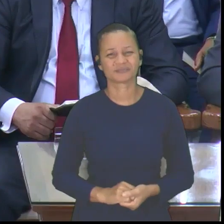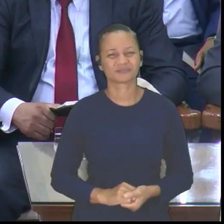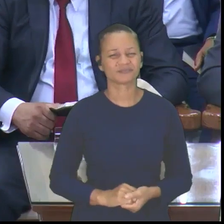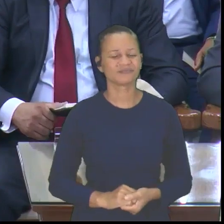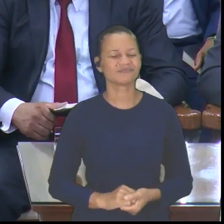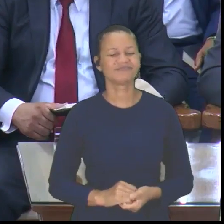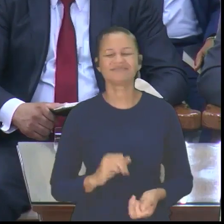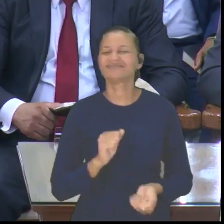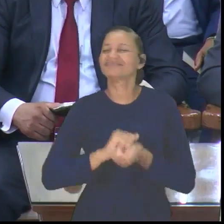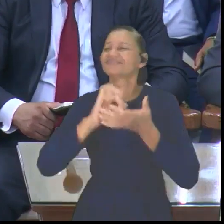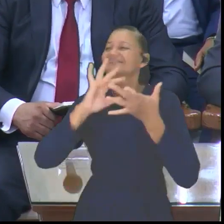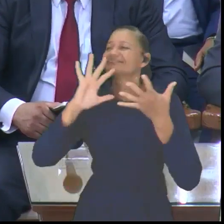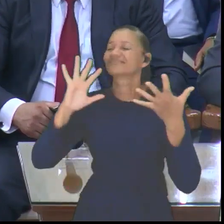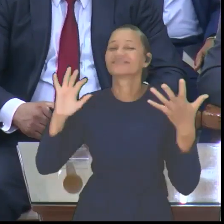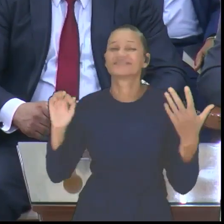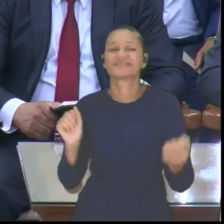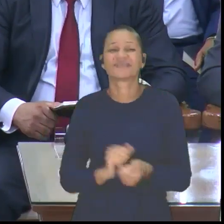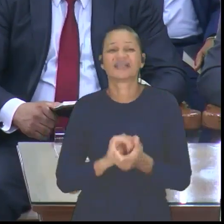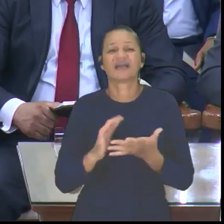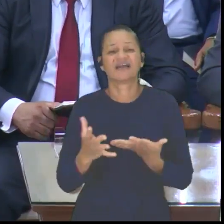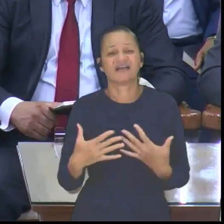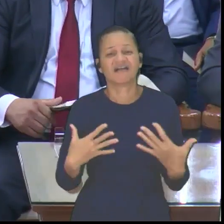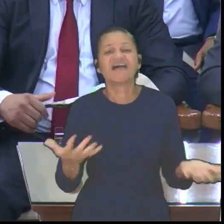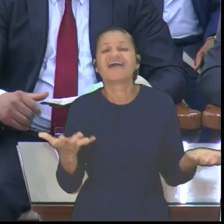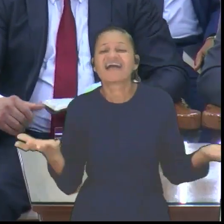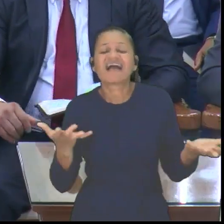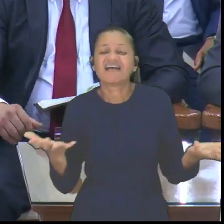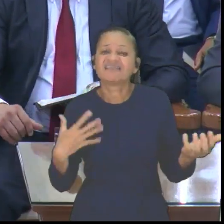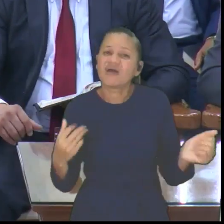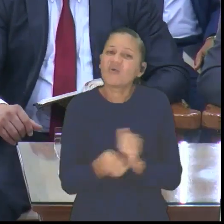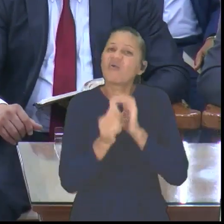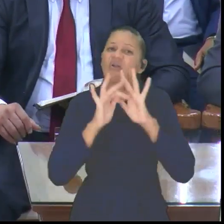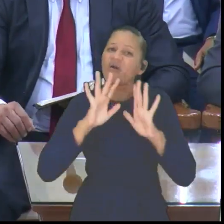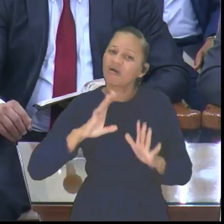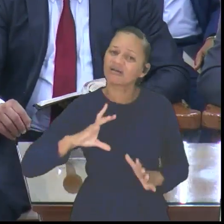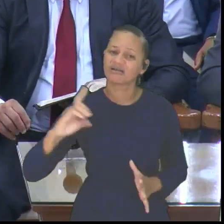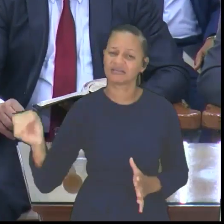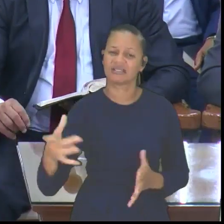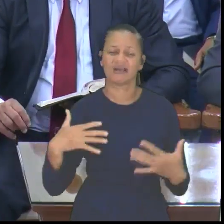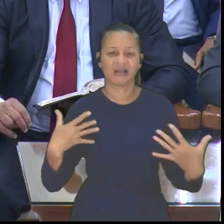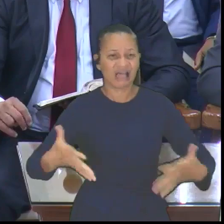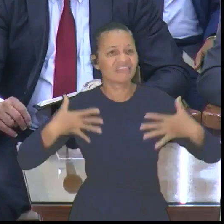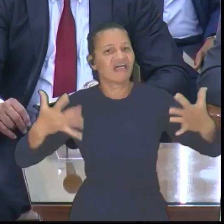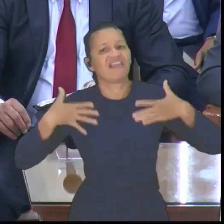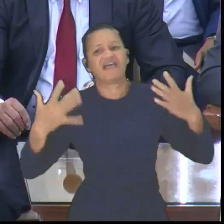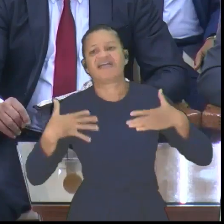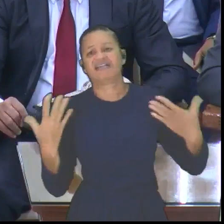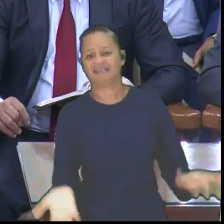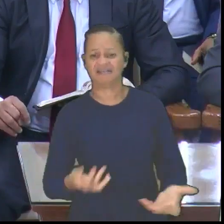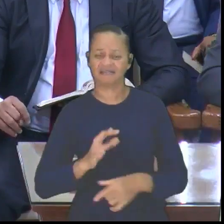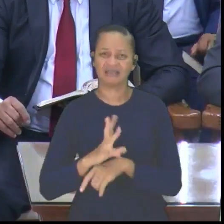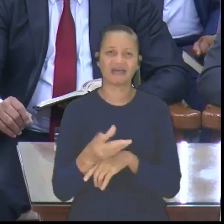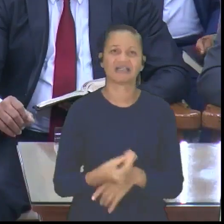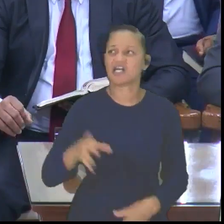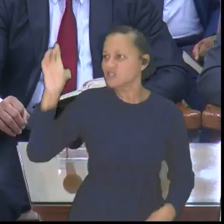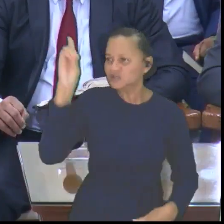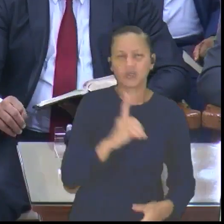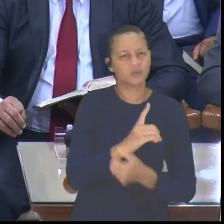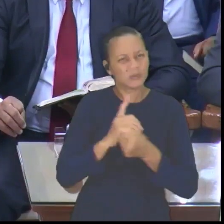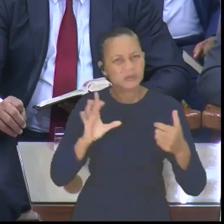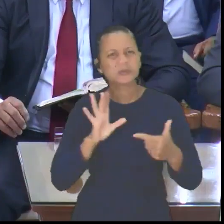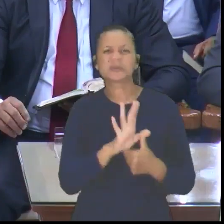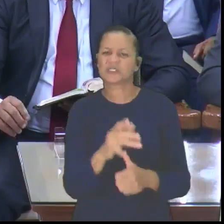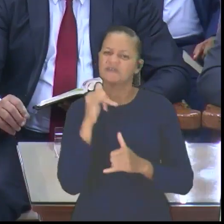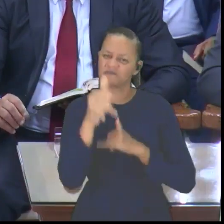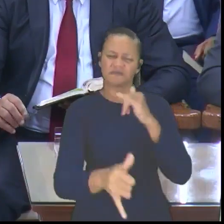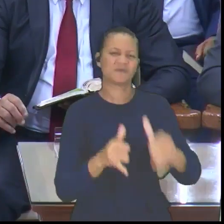Oh glória, cadê a reação desta igreja? Cadê a glória desta igreja? Dê glória a Jesus, irmãos, que Deus está se revelando e